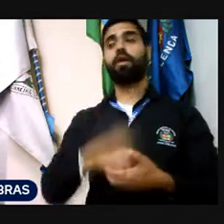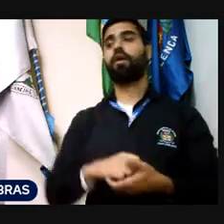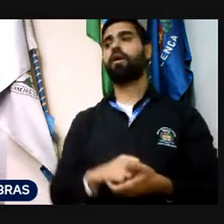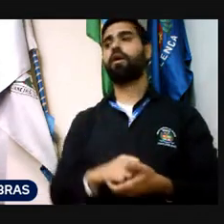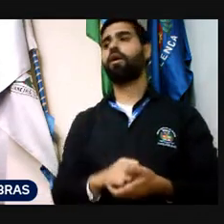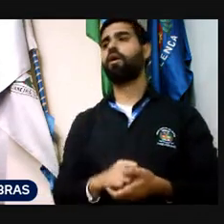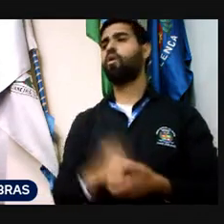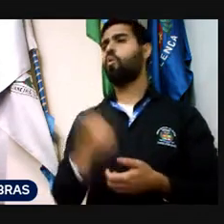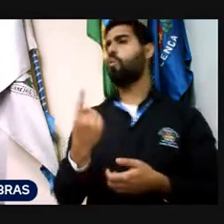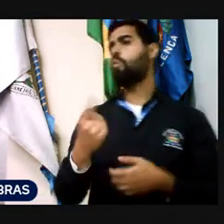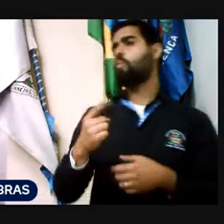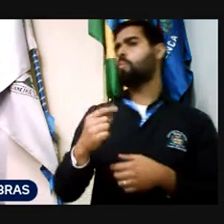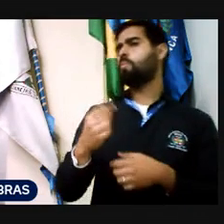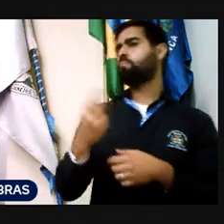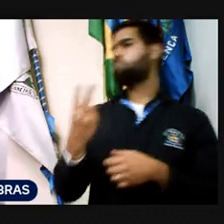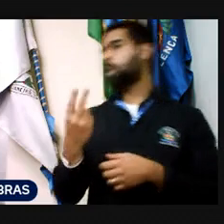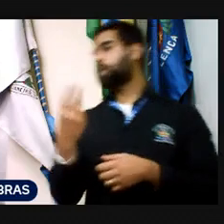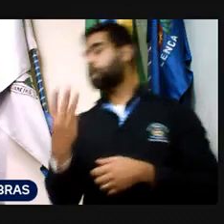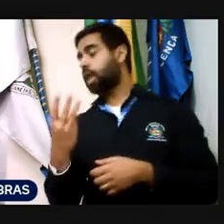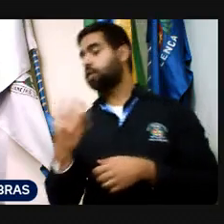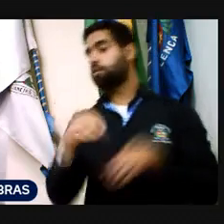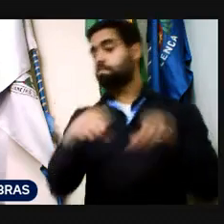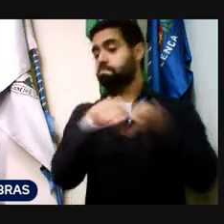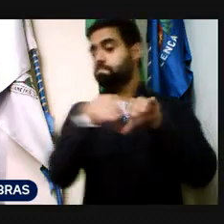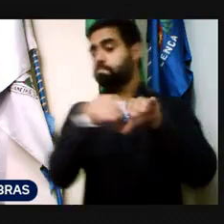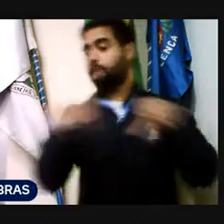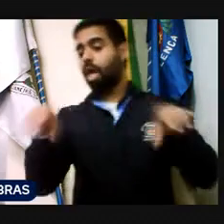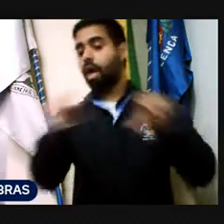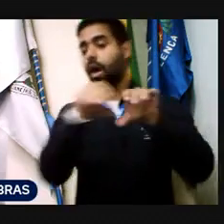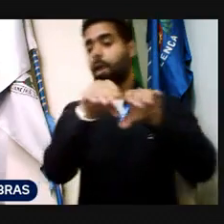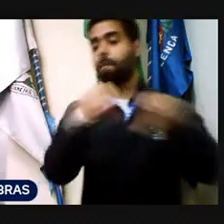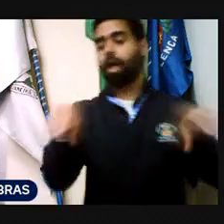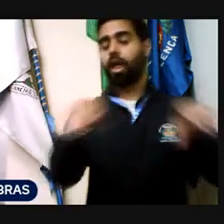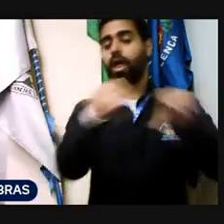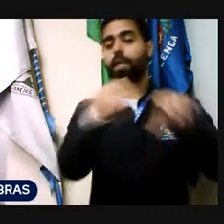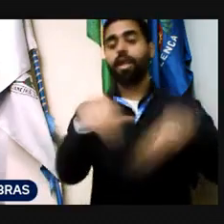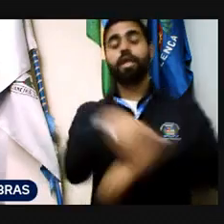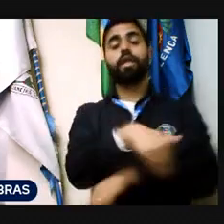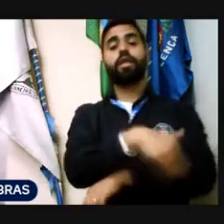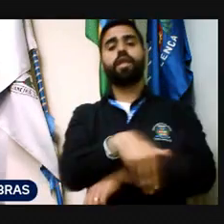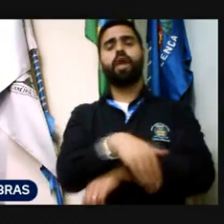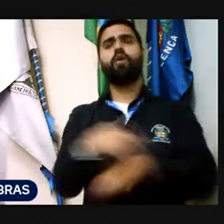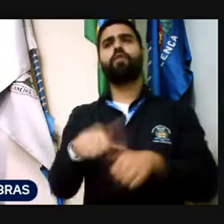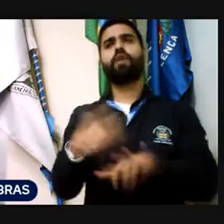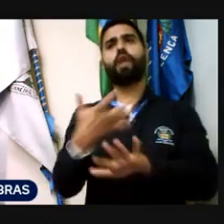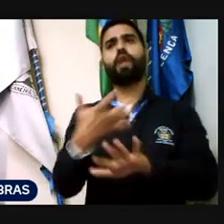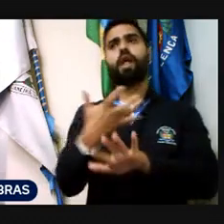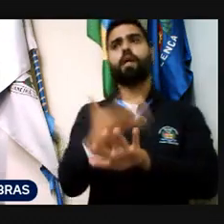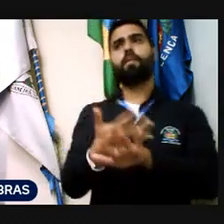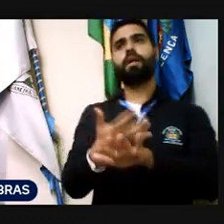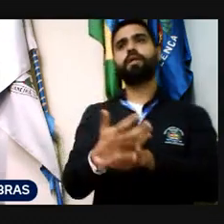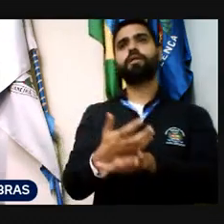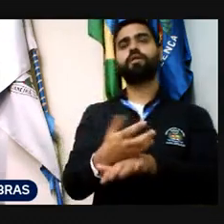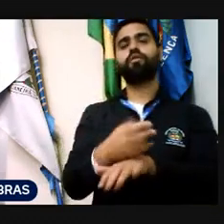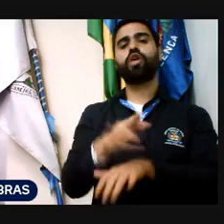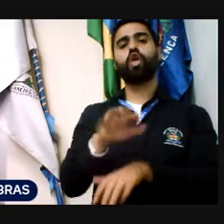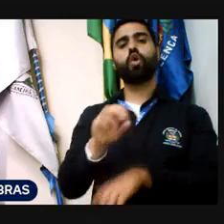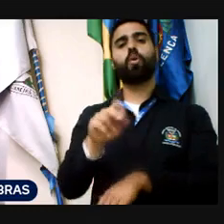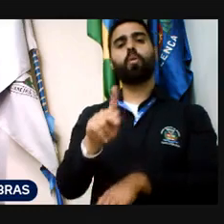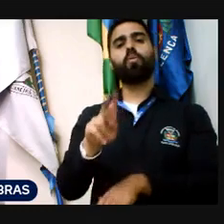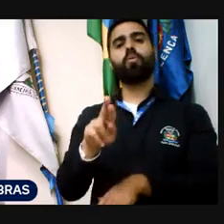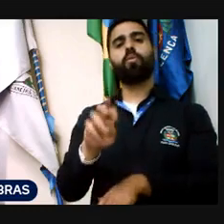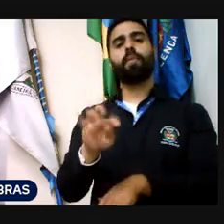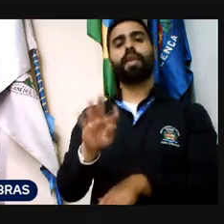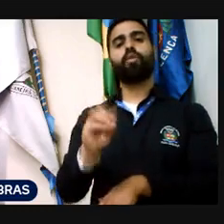um ou mais redutores de velocidade ou lombada na localidade Praça Visconde do Rio Preto. Tal solicitação